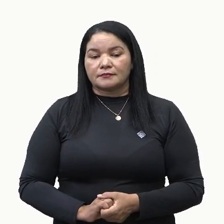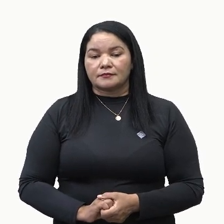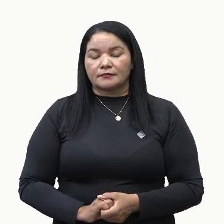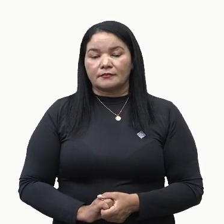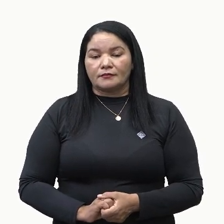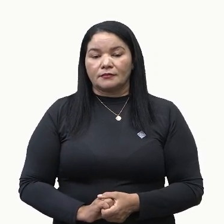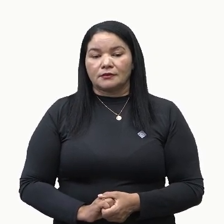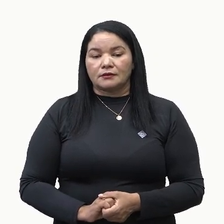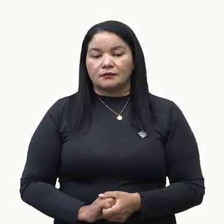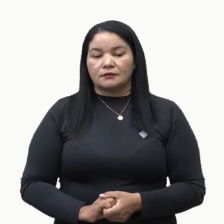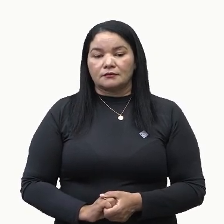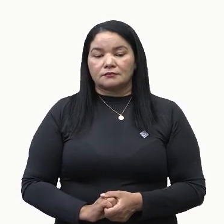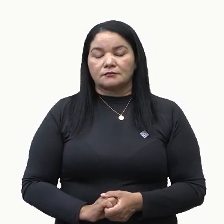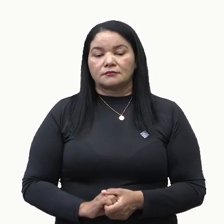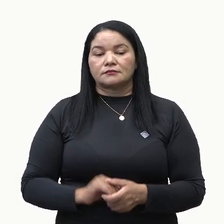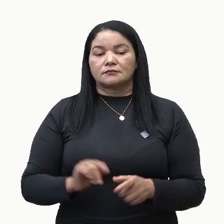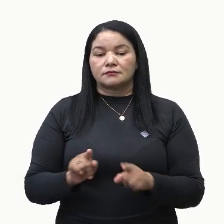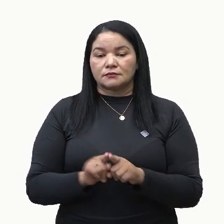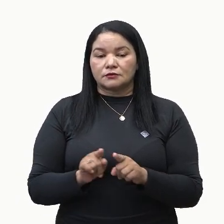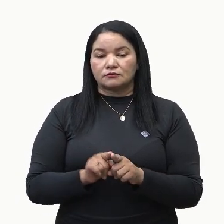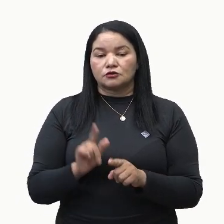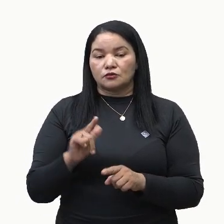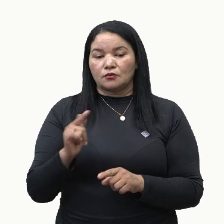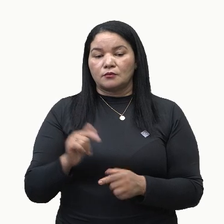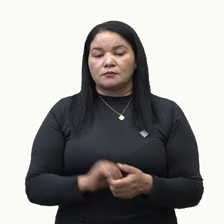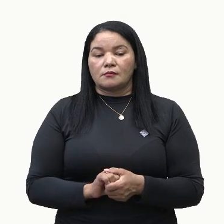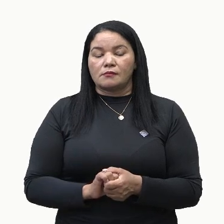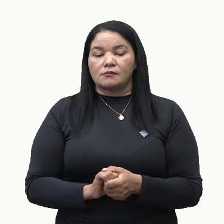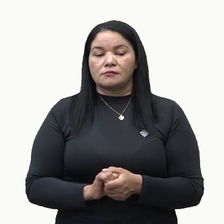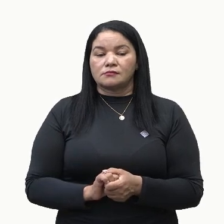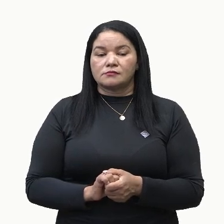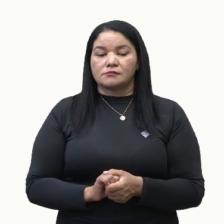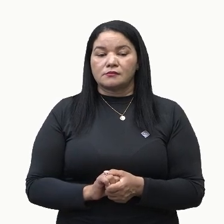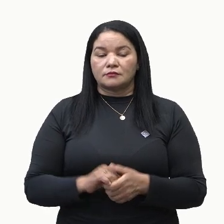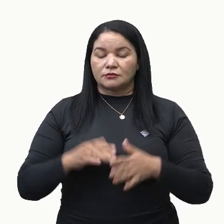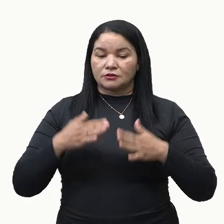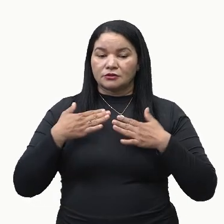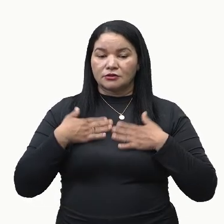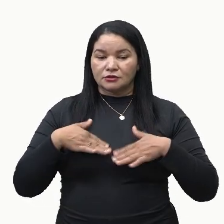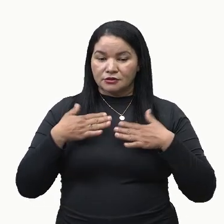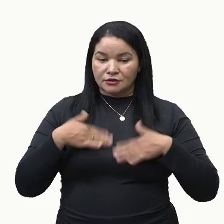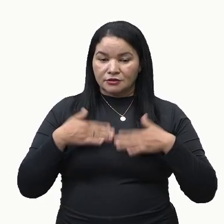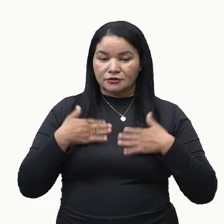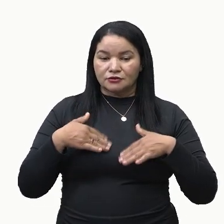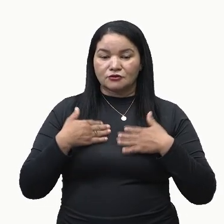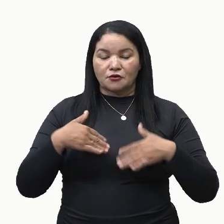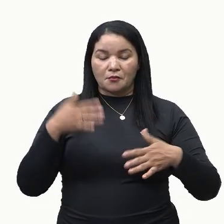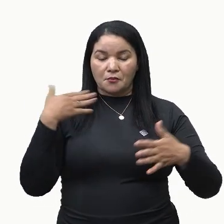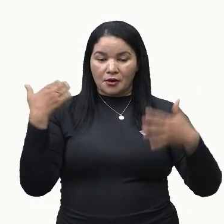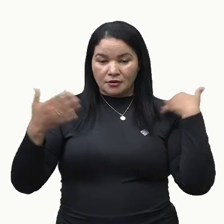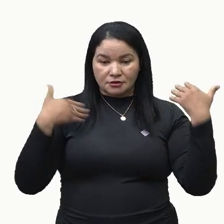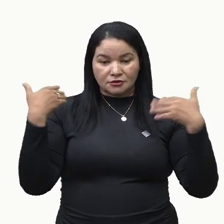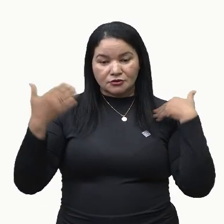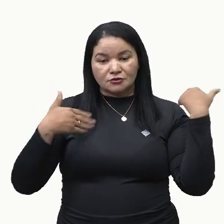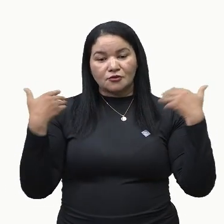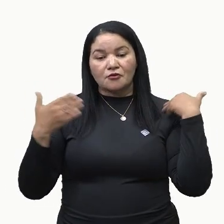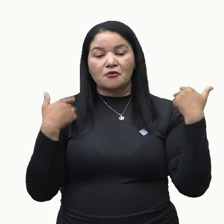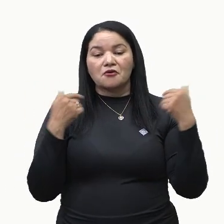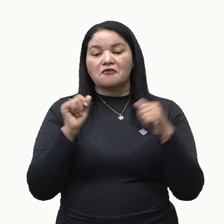no outro exemplo que nós trouxemos, ó. Descansou, passeou e fez o que